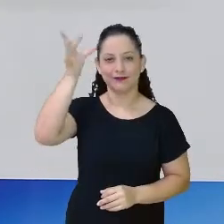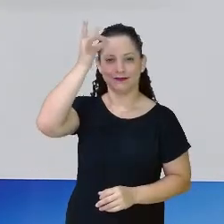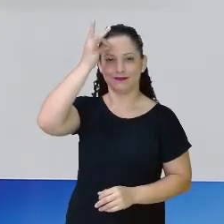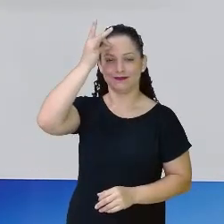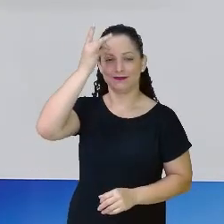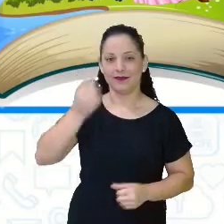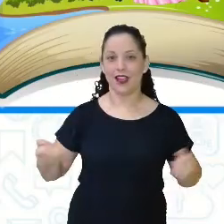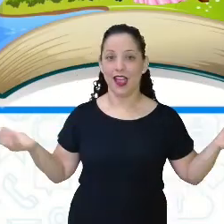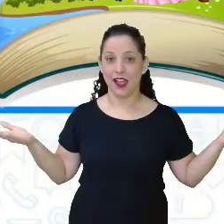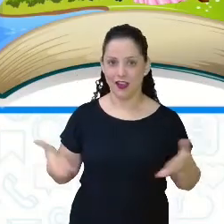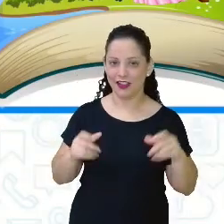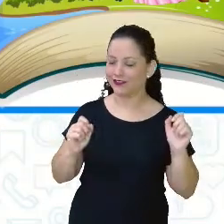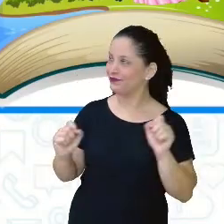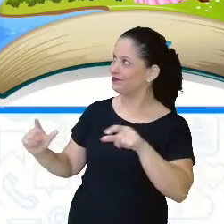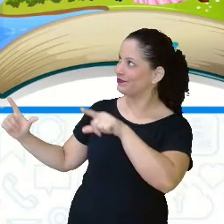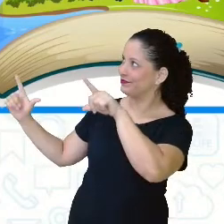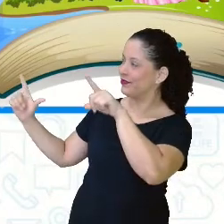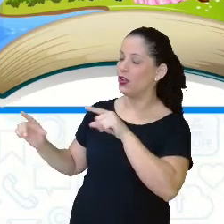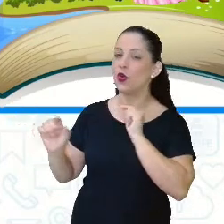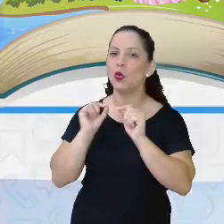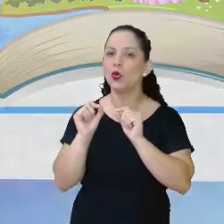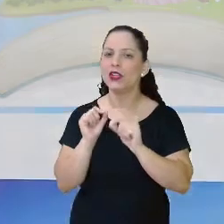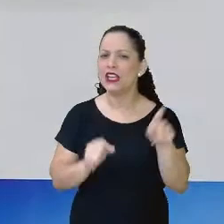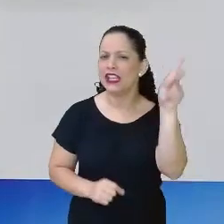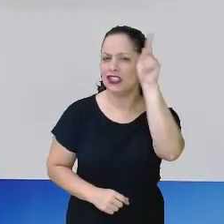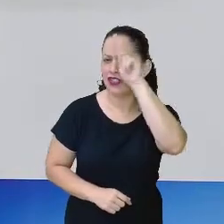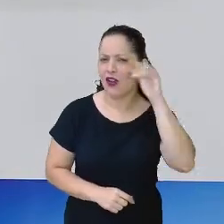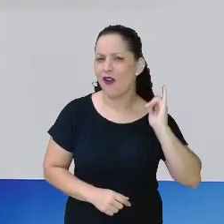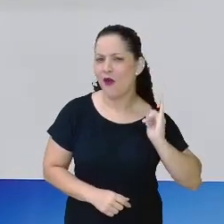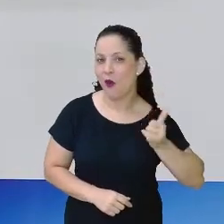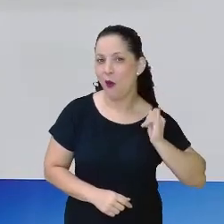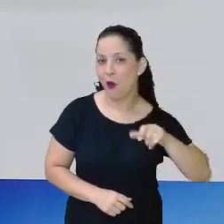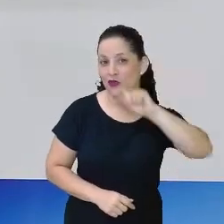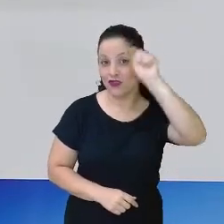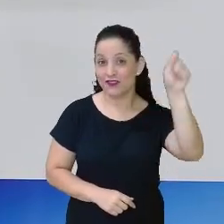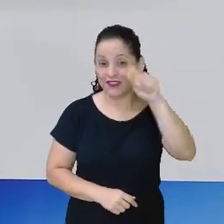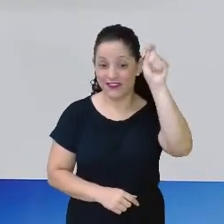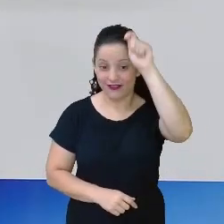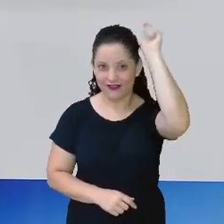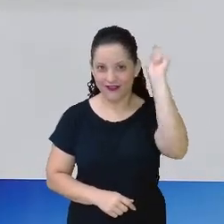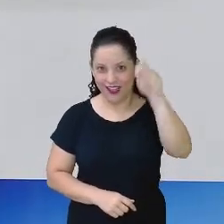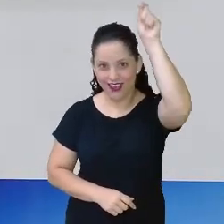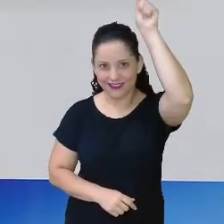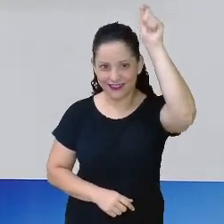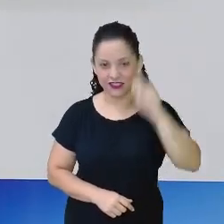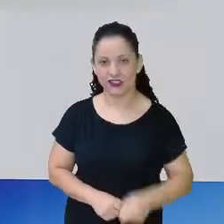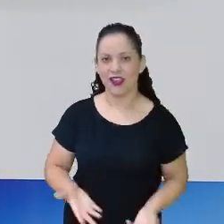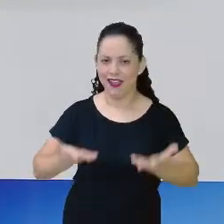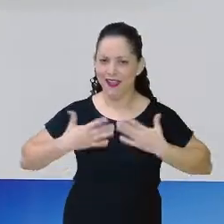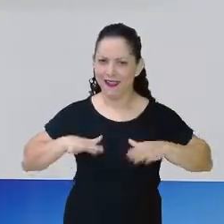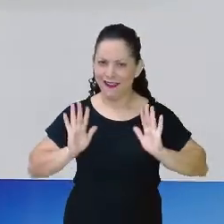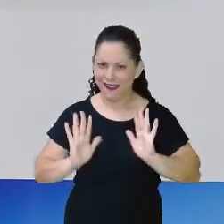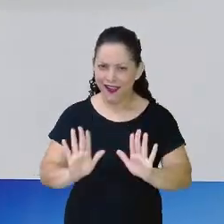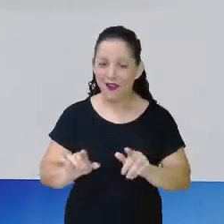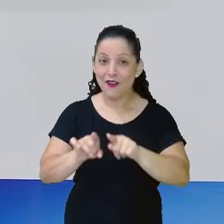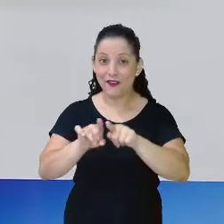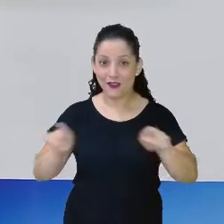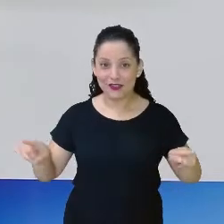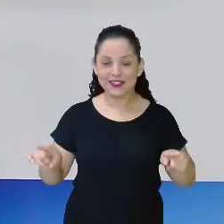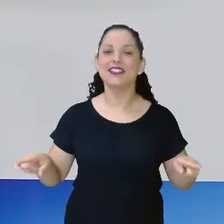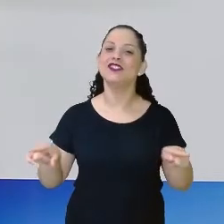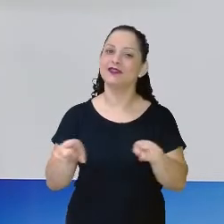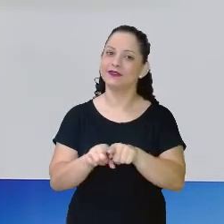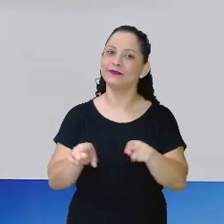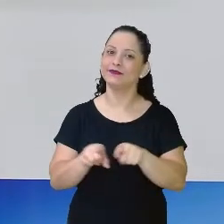tela conto de fadas. Calma, os meninos não precisam sair da sala não, porque vocês também serão